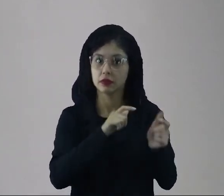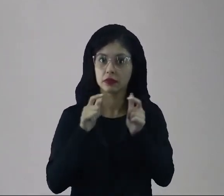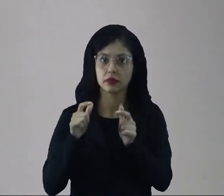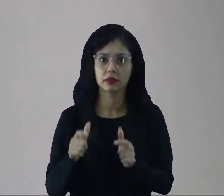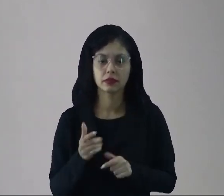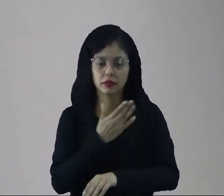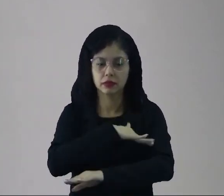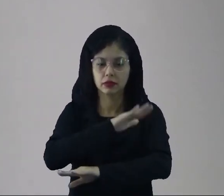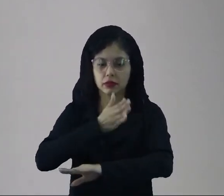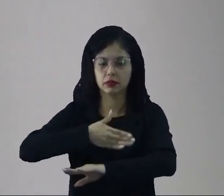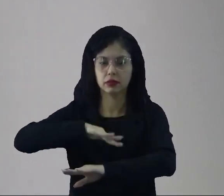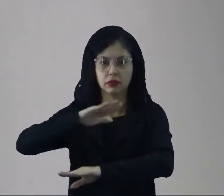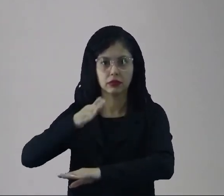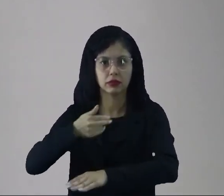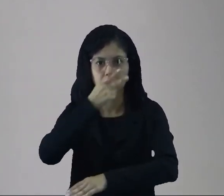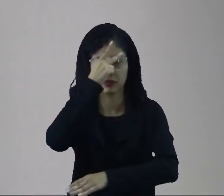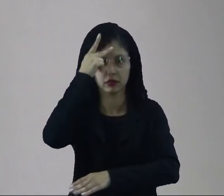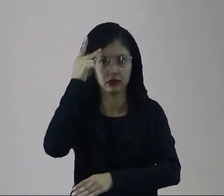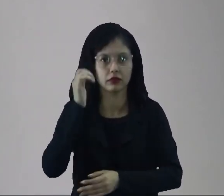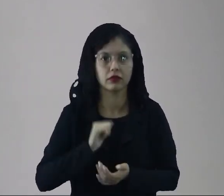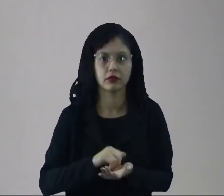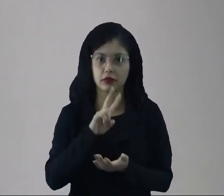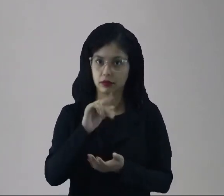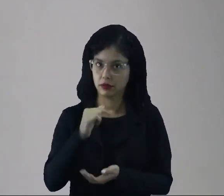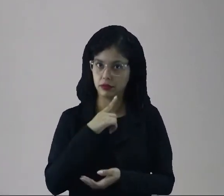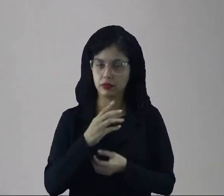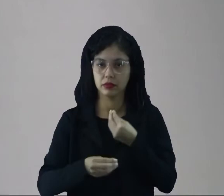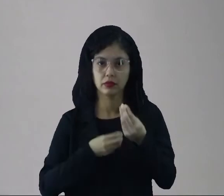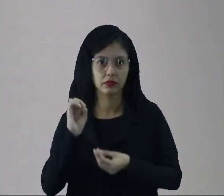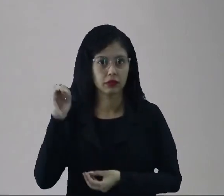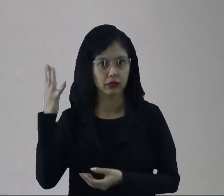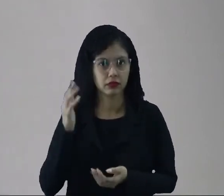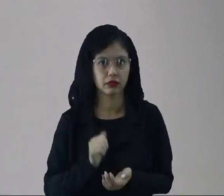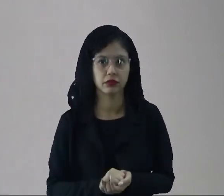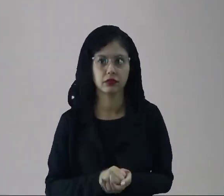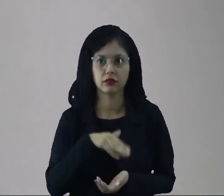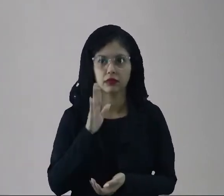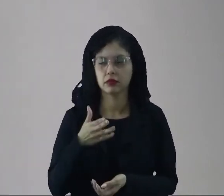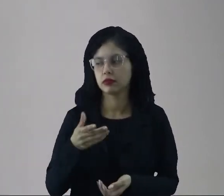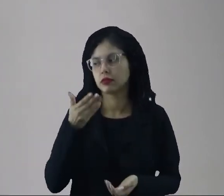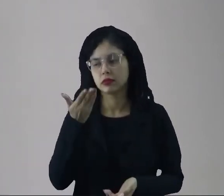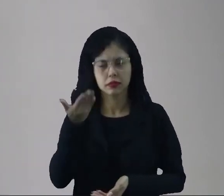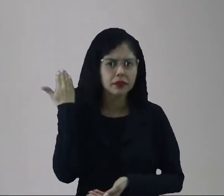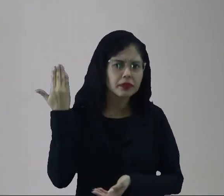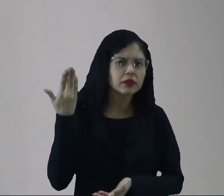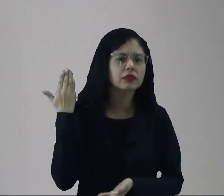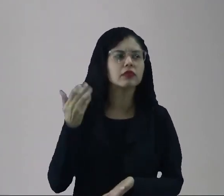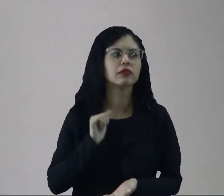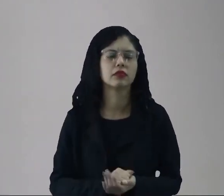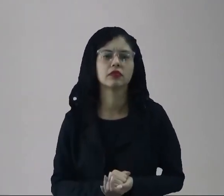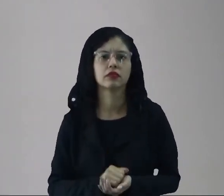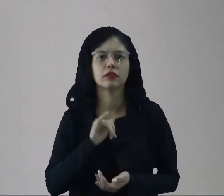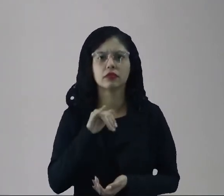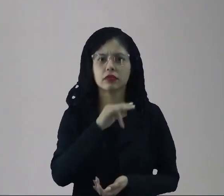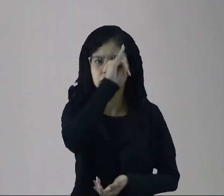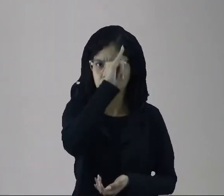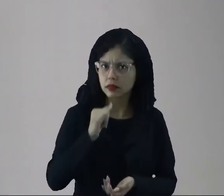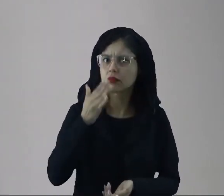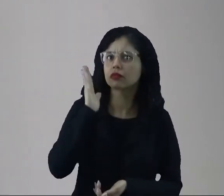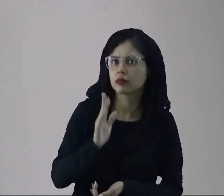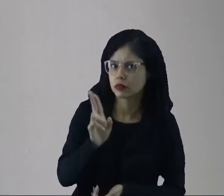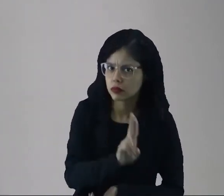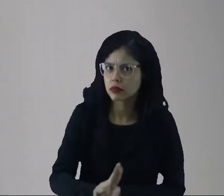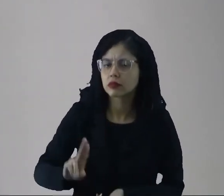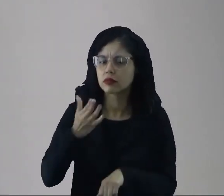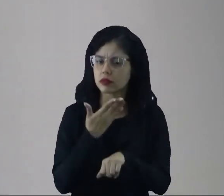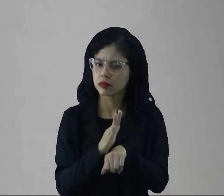lugares nas montanhas que as pessoas cultivam, como acontece já nos tempos antigos. Os impérios já usavam esse